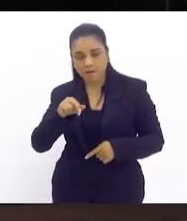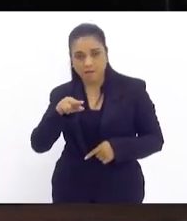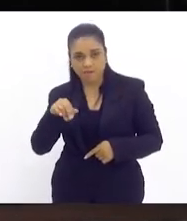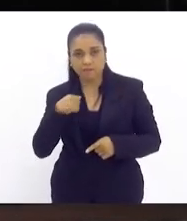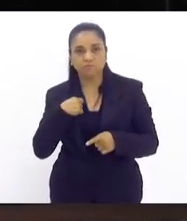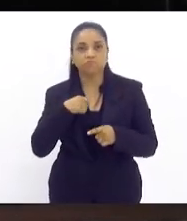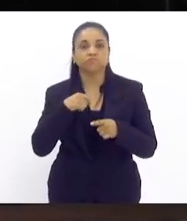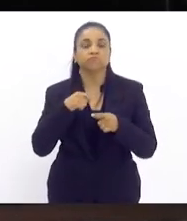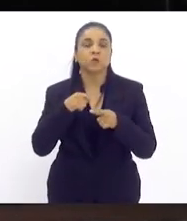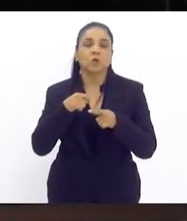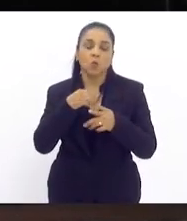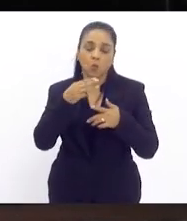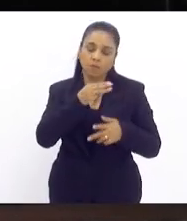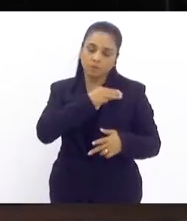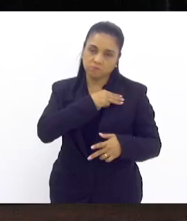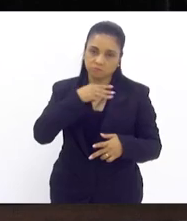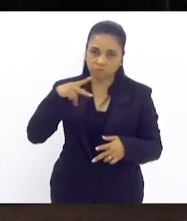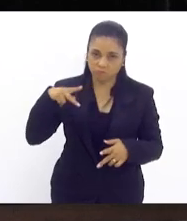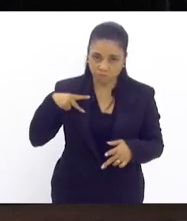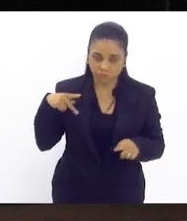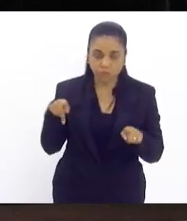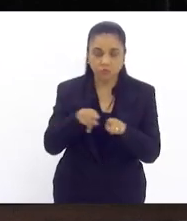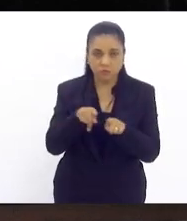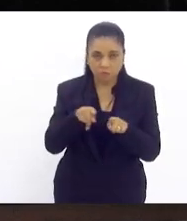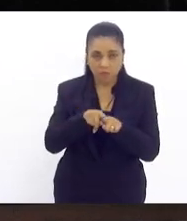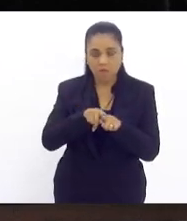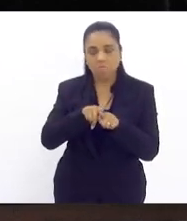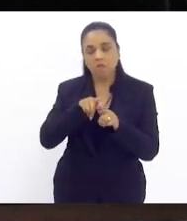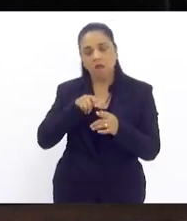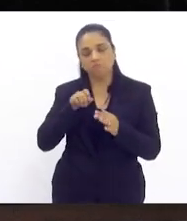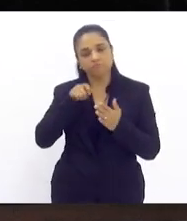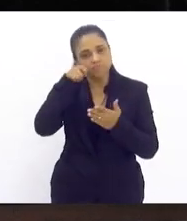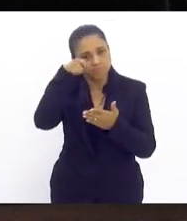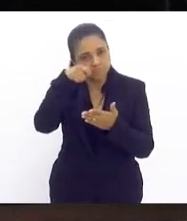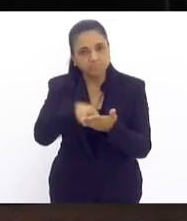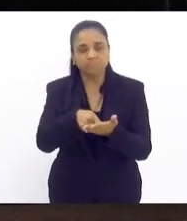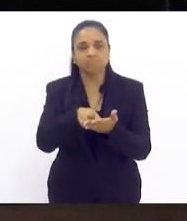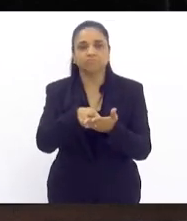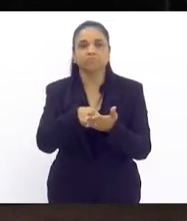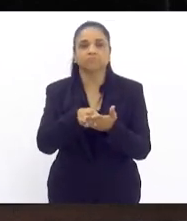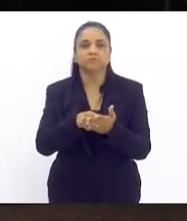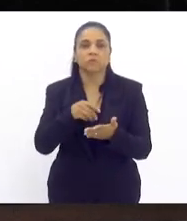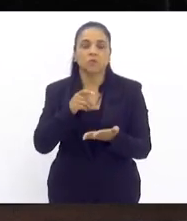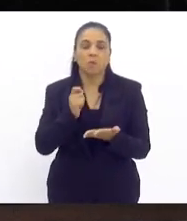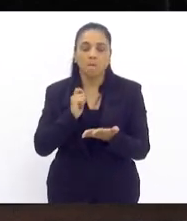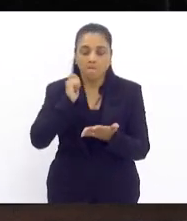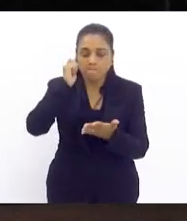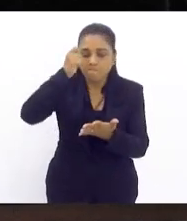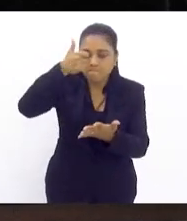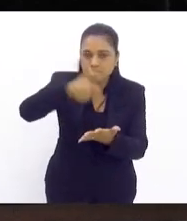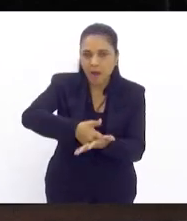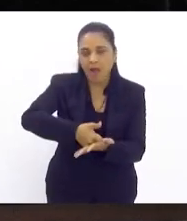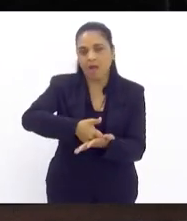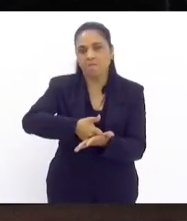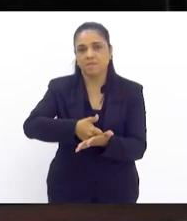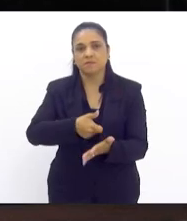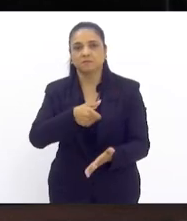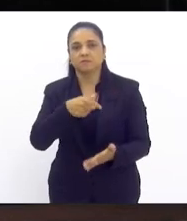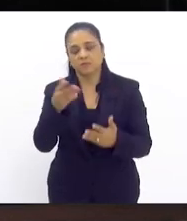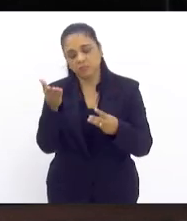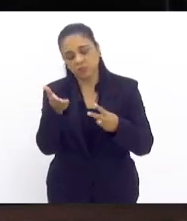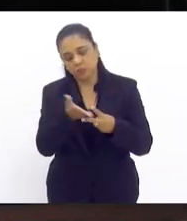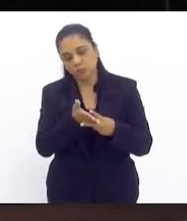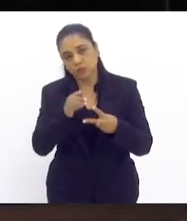Ministério Público também fosse acionado para garantir a efetividade do pagamento da segunda parcela. E